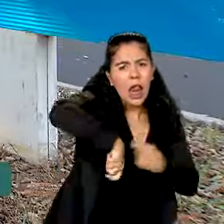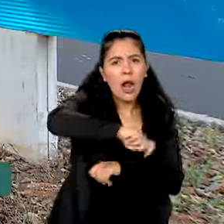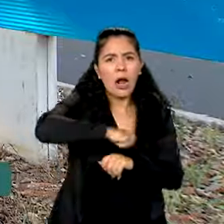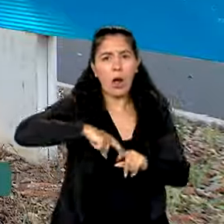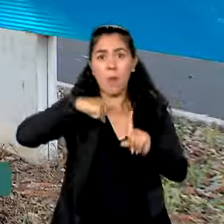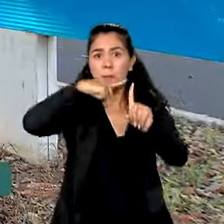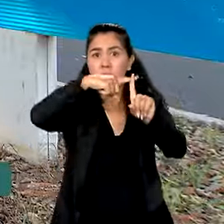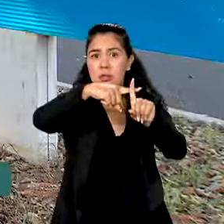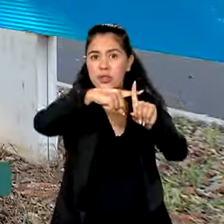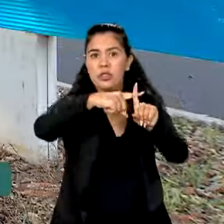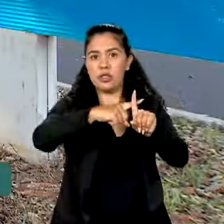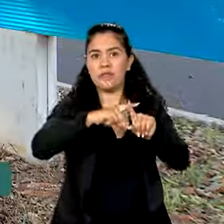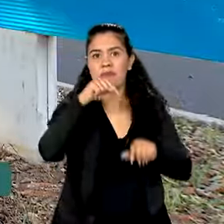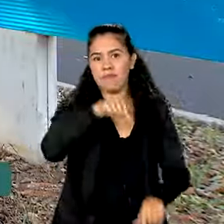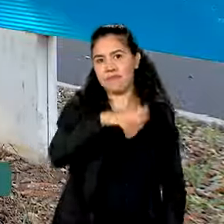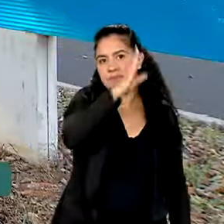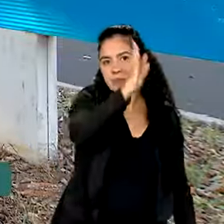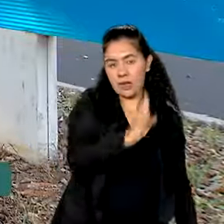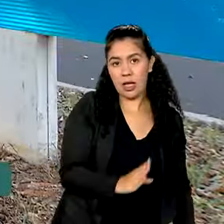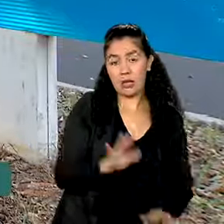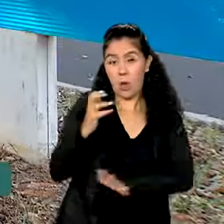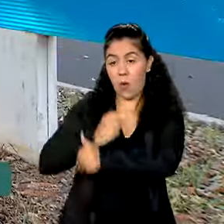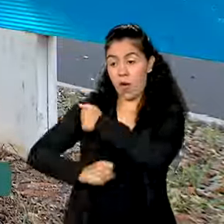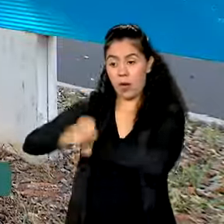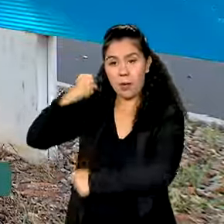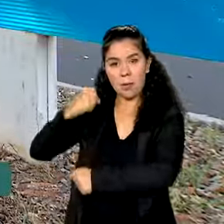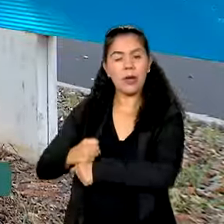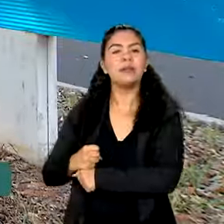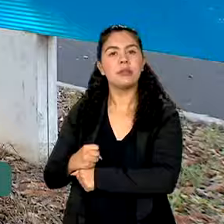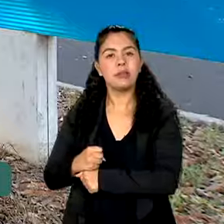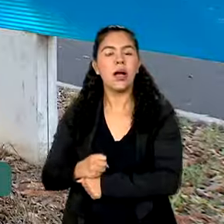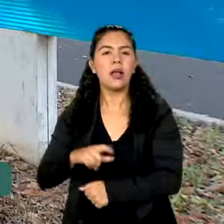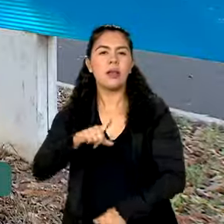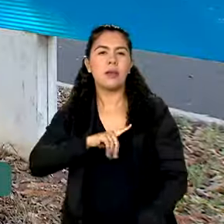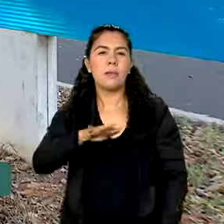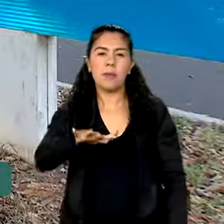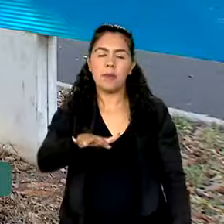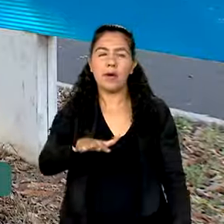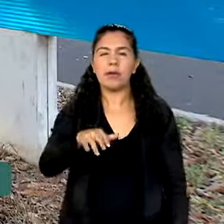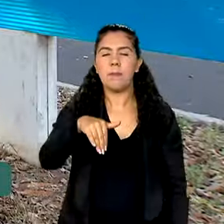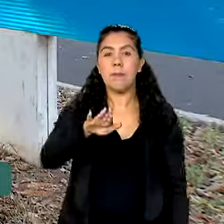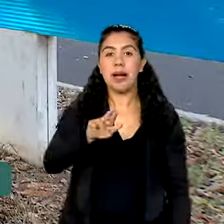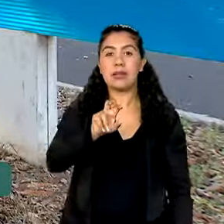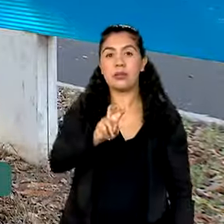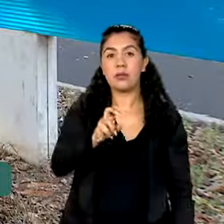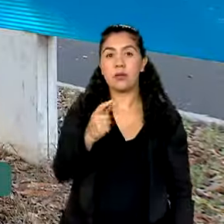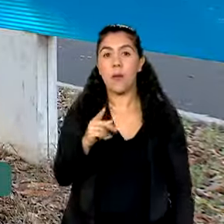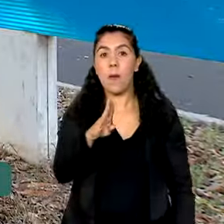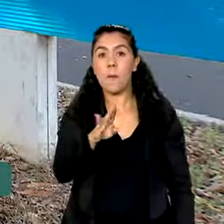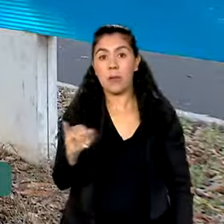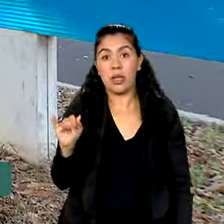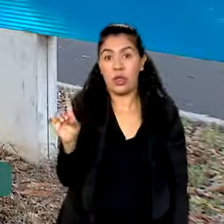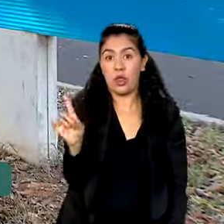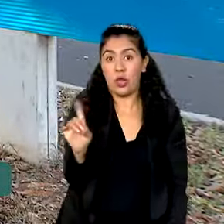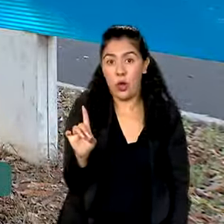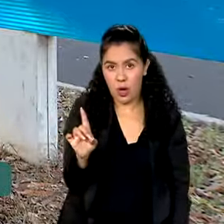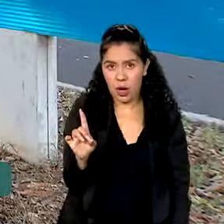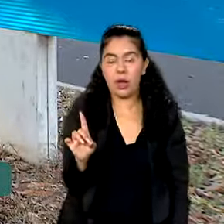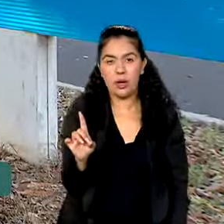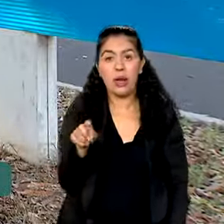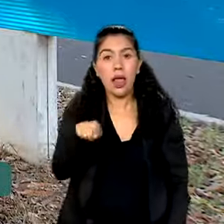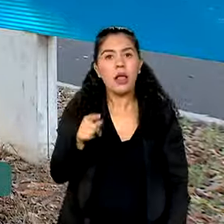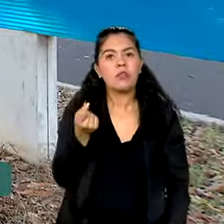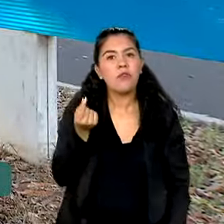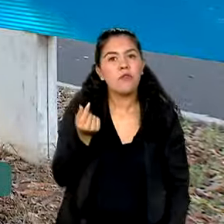positivo fica com o Brasil. No ano passado, o superávit foi de mais de 51 bilhões de dólares, valor